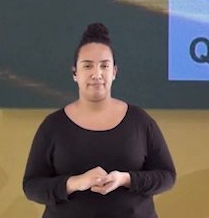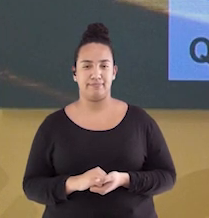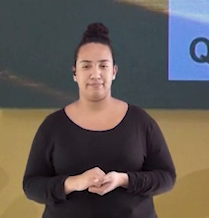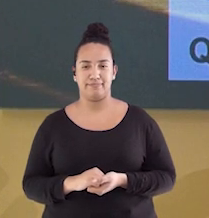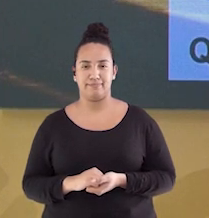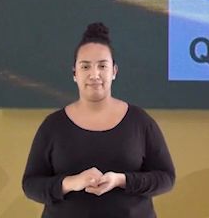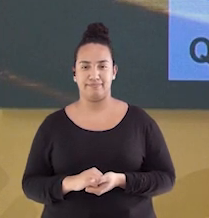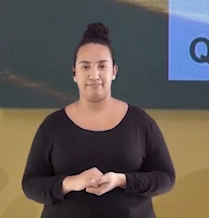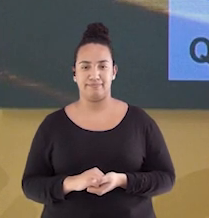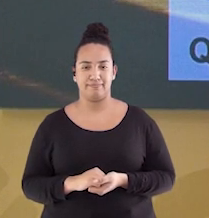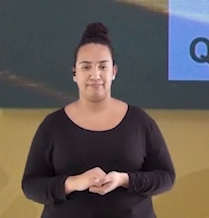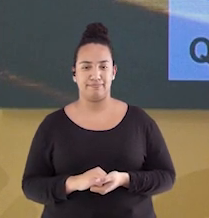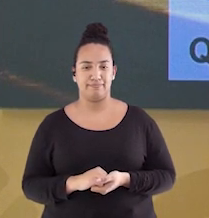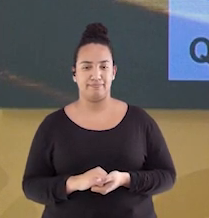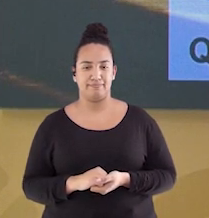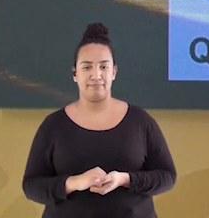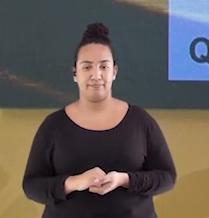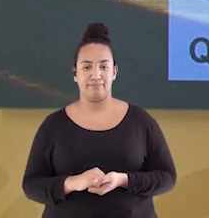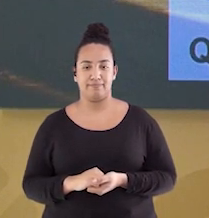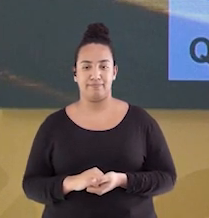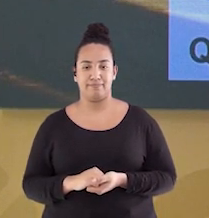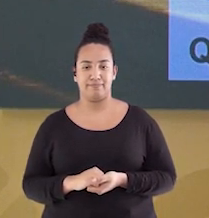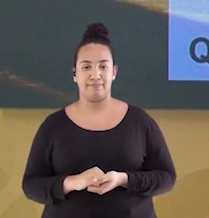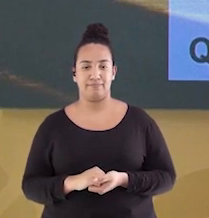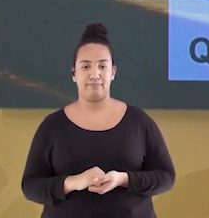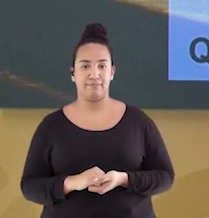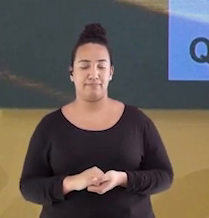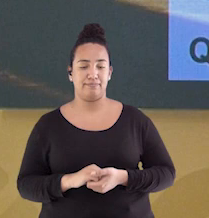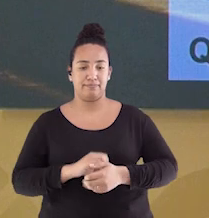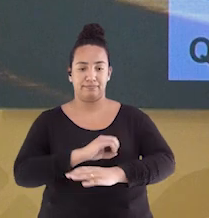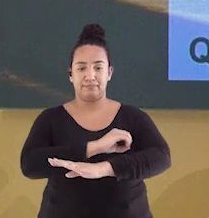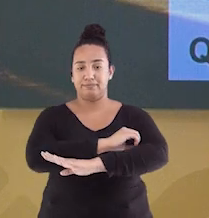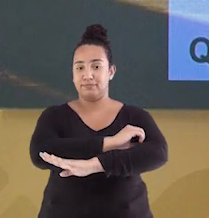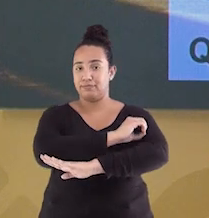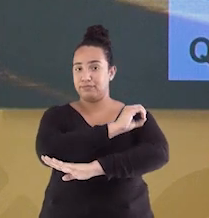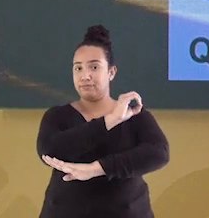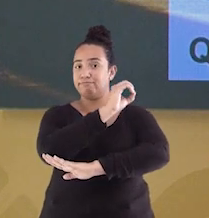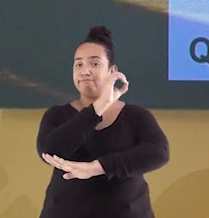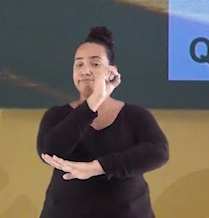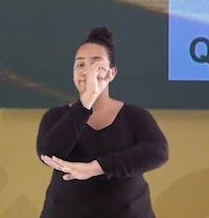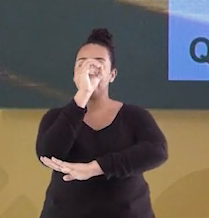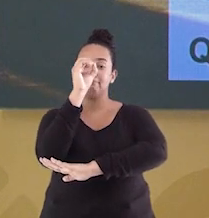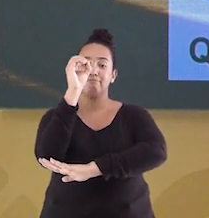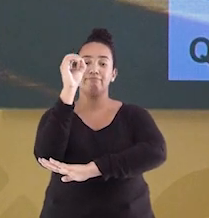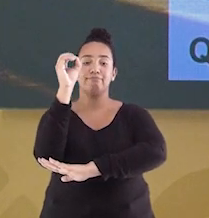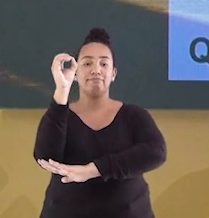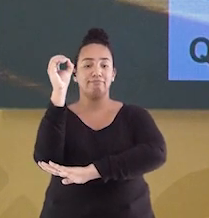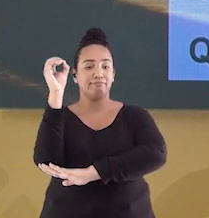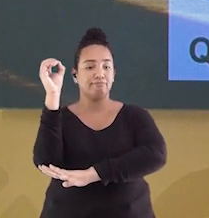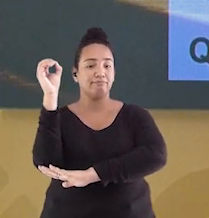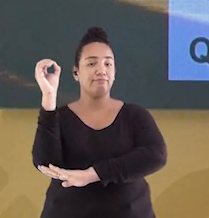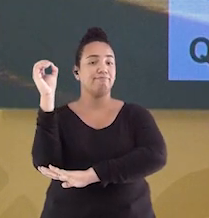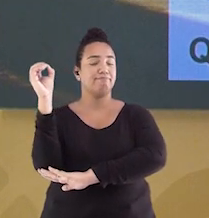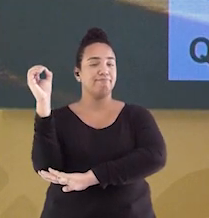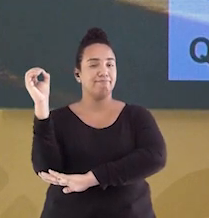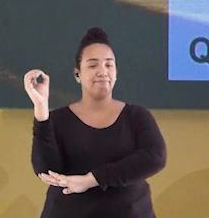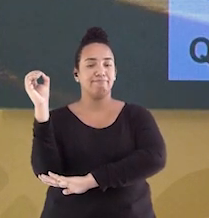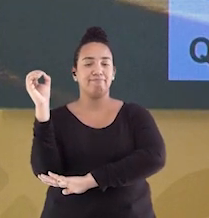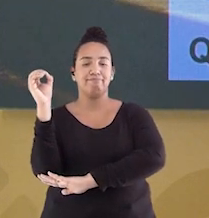Aí começava assim, ó. Vem nascendo o sol e o dia